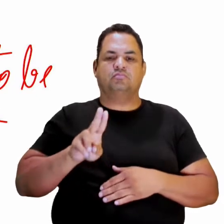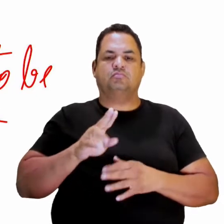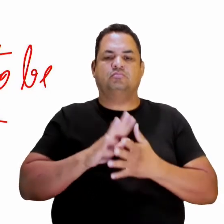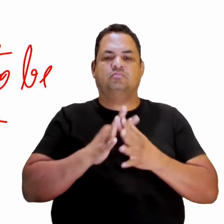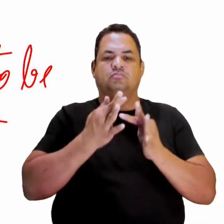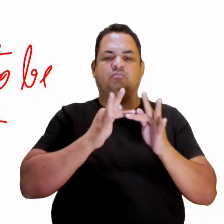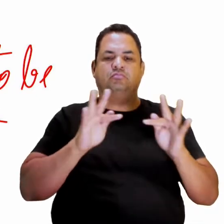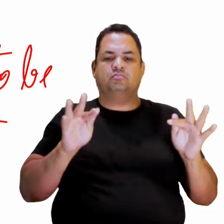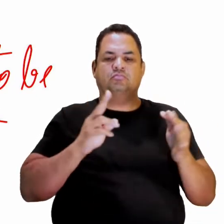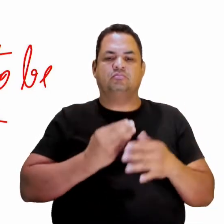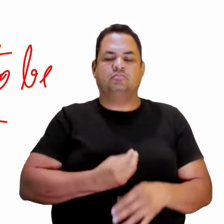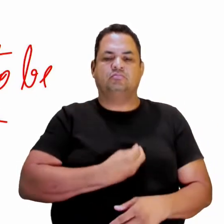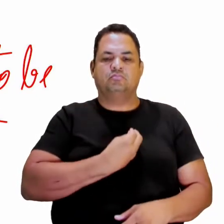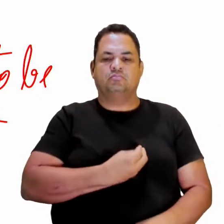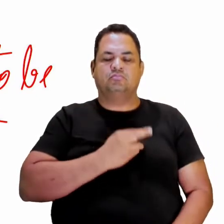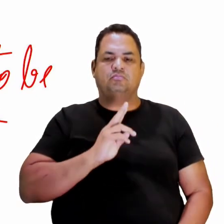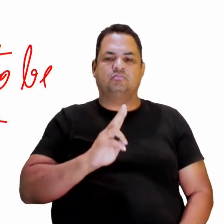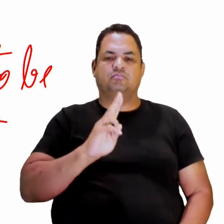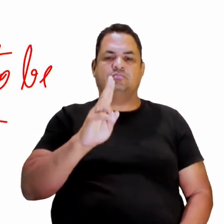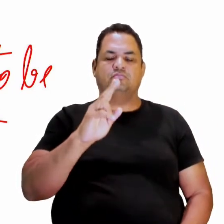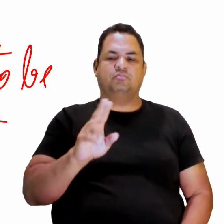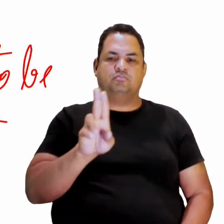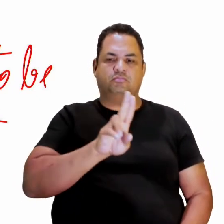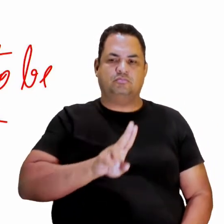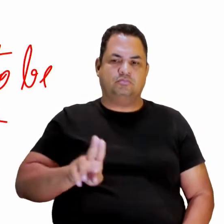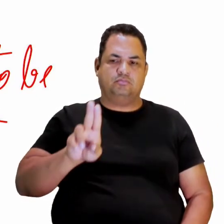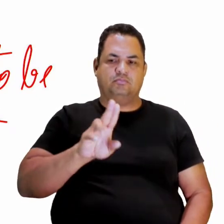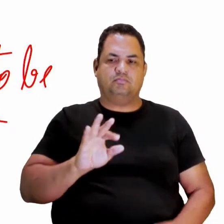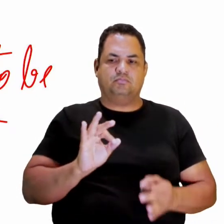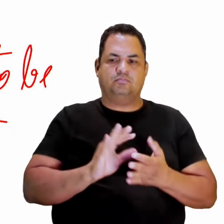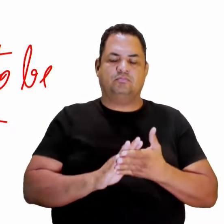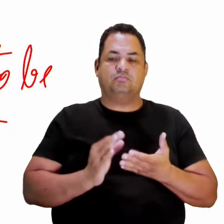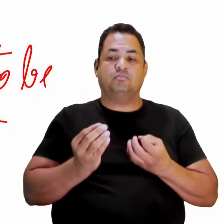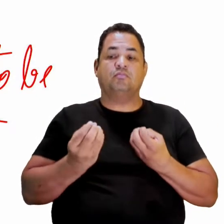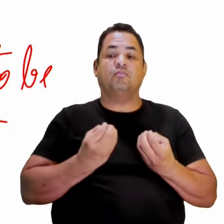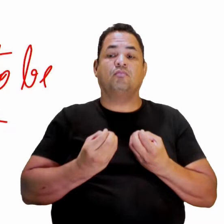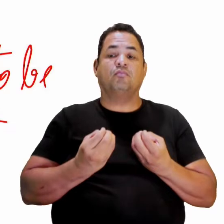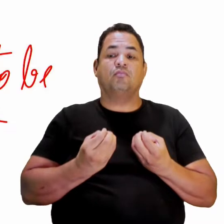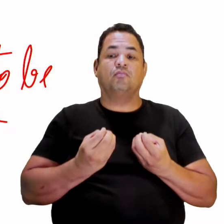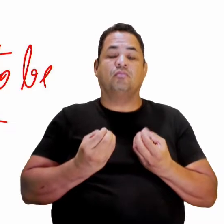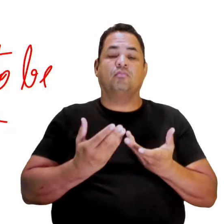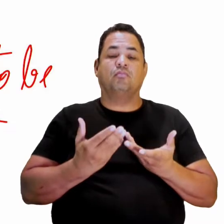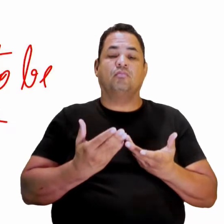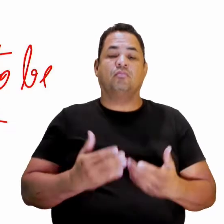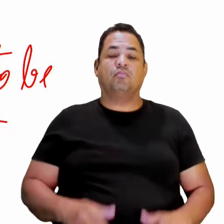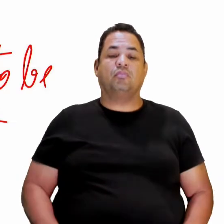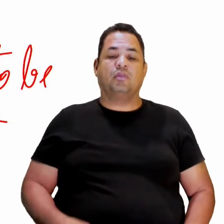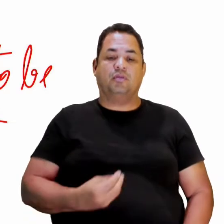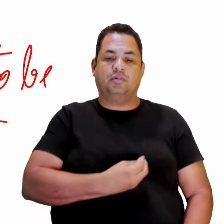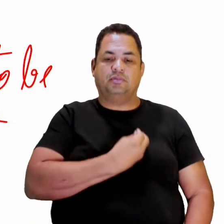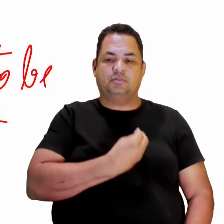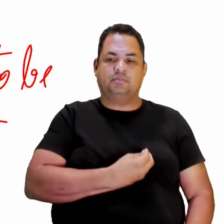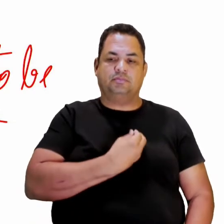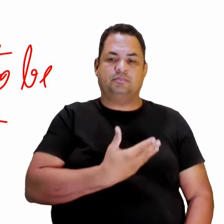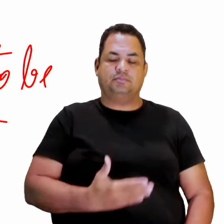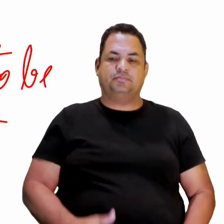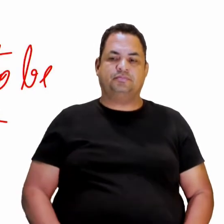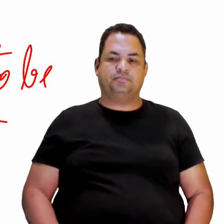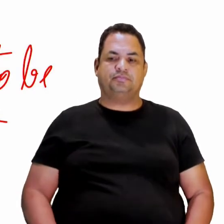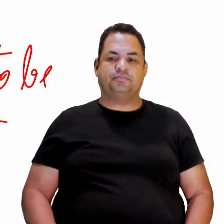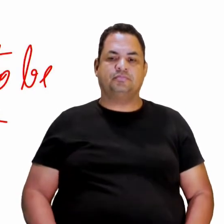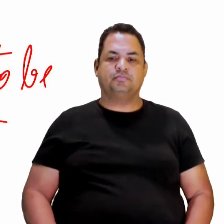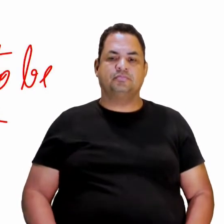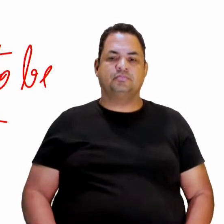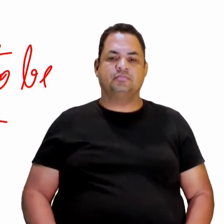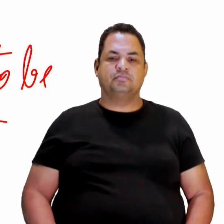frases com presente contínuo. A gente vai usar ele na sua forma do quê? Do presente, que são esses